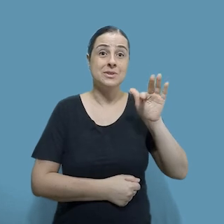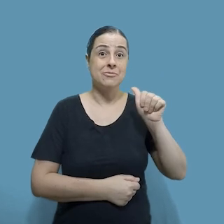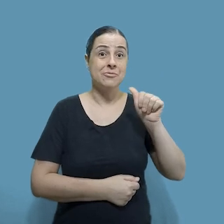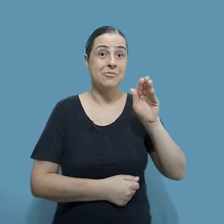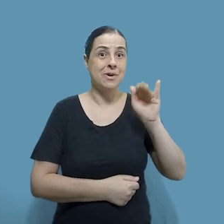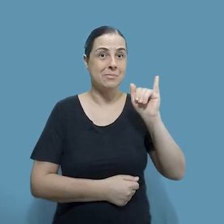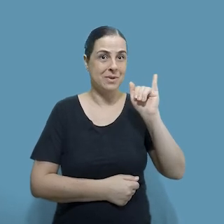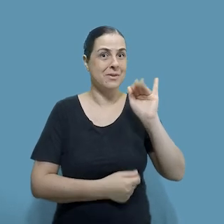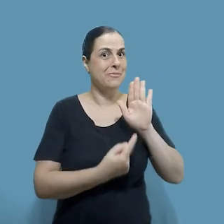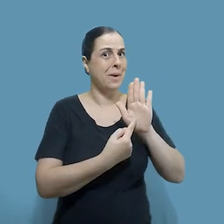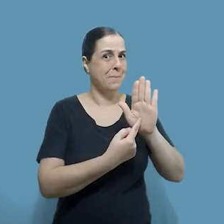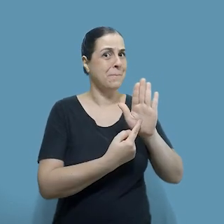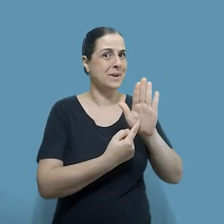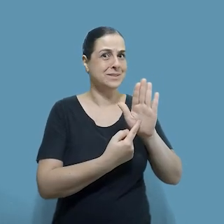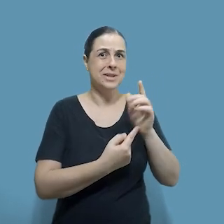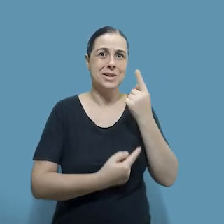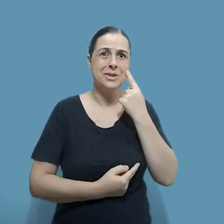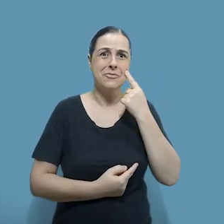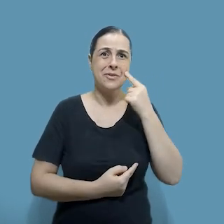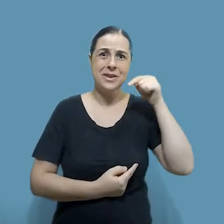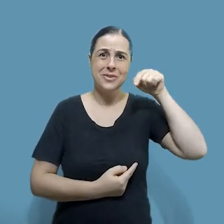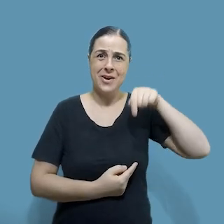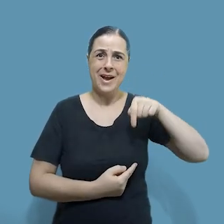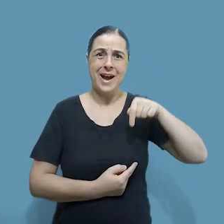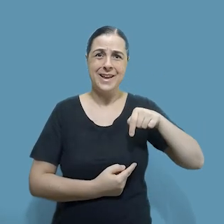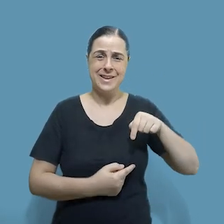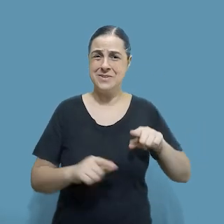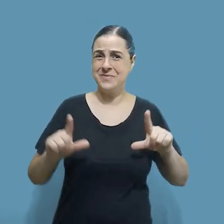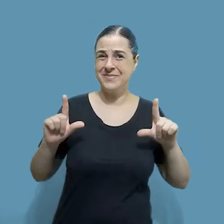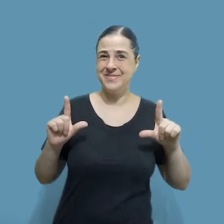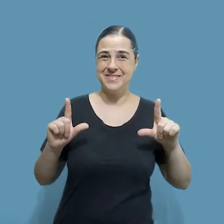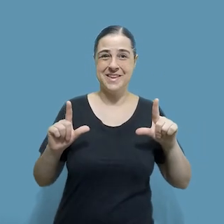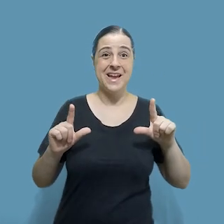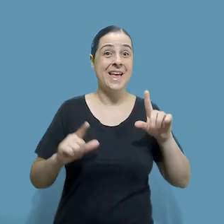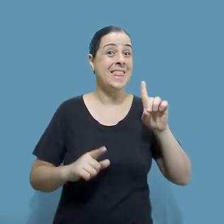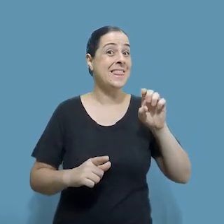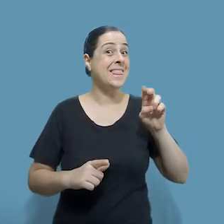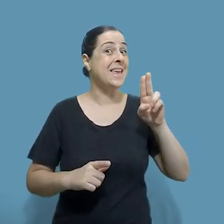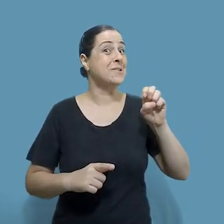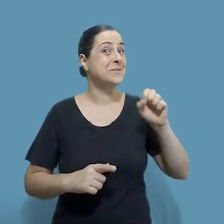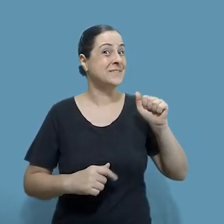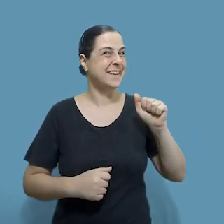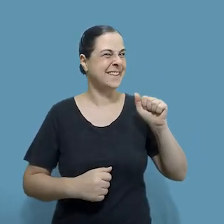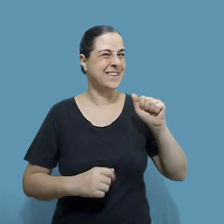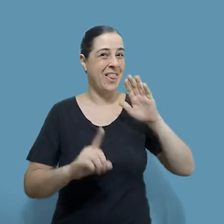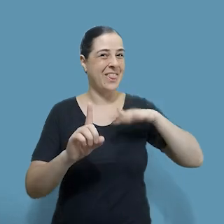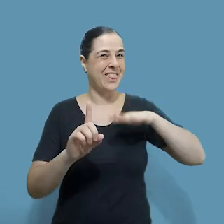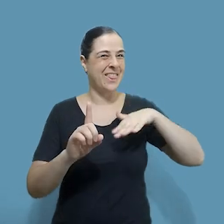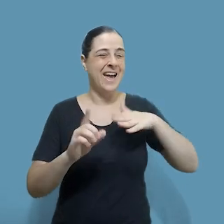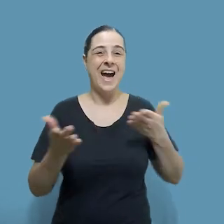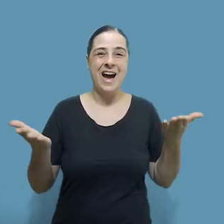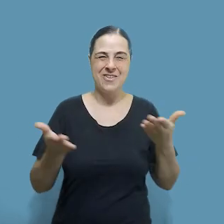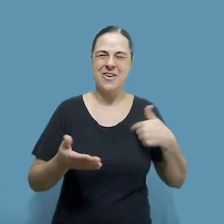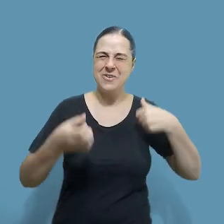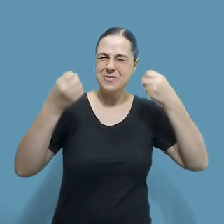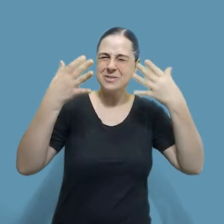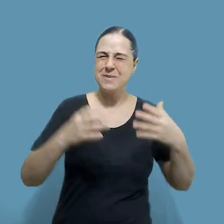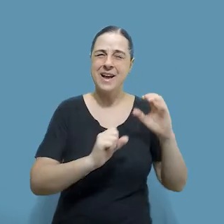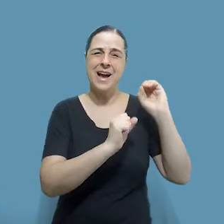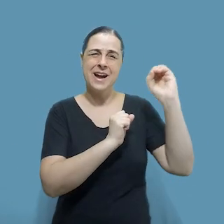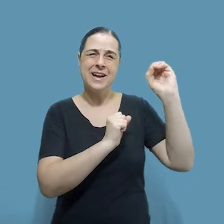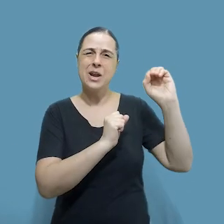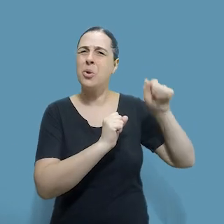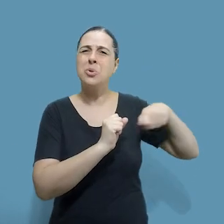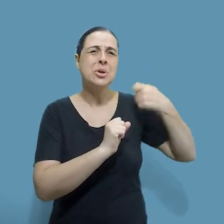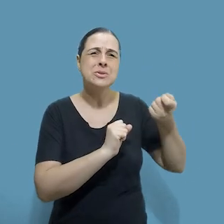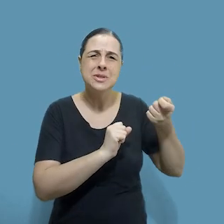nossa convidada, que vocês já estão vendo, né? Tá aqui embaixo, essa deusa. Mas antes da gente começar a conversar, deixa eu só falar um pouquinho de Carlotas, que é uma